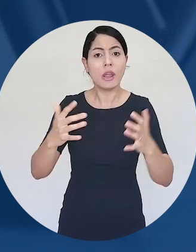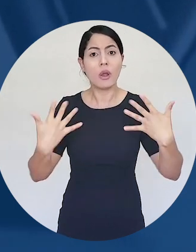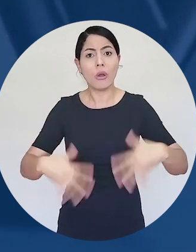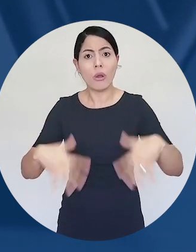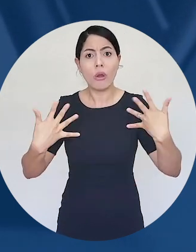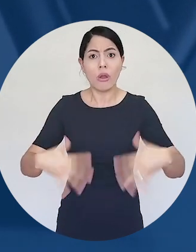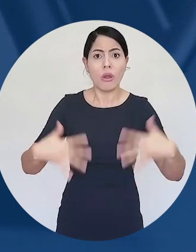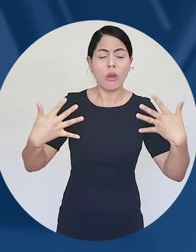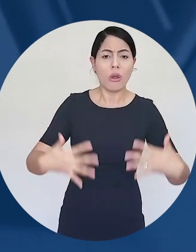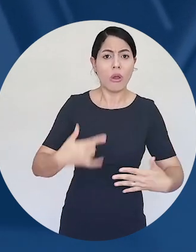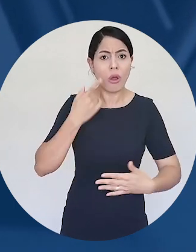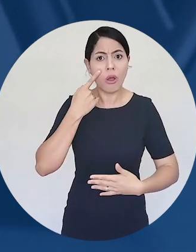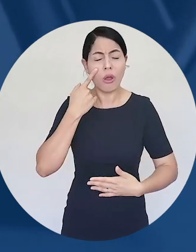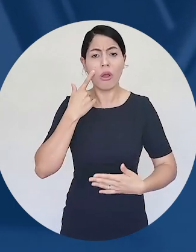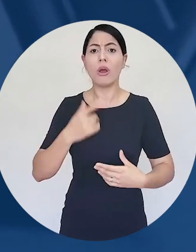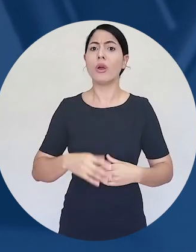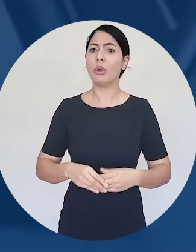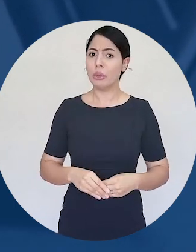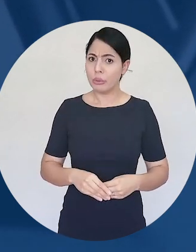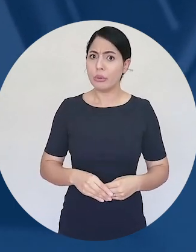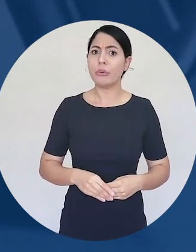Briga lá. Então,